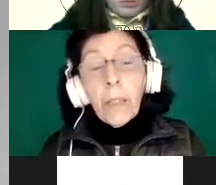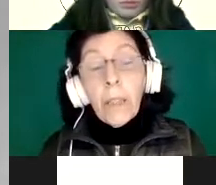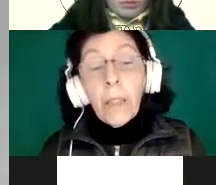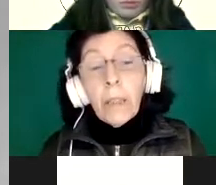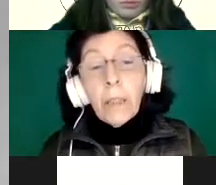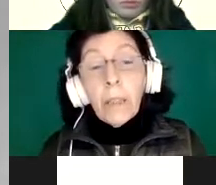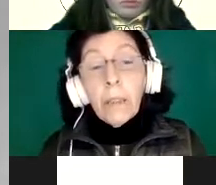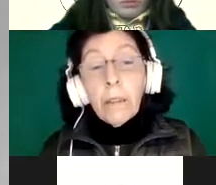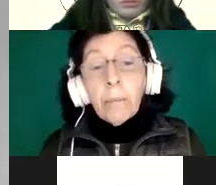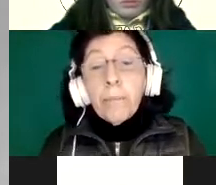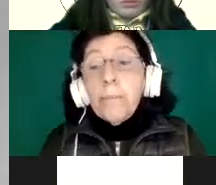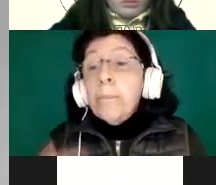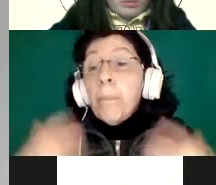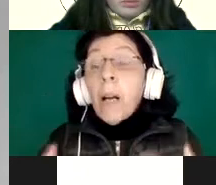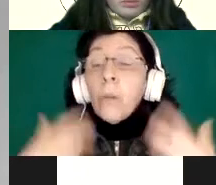e